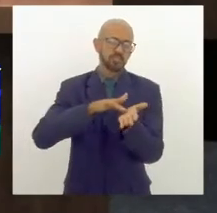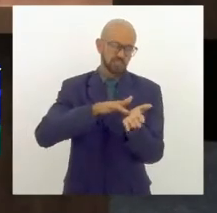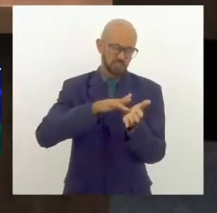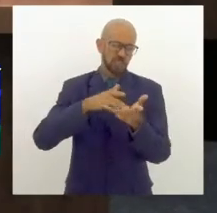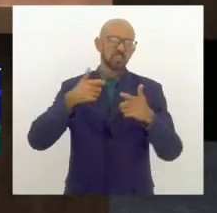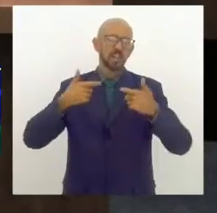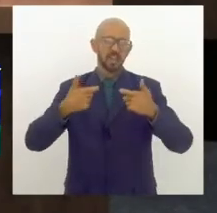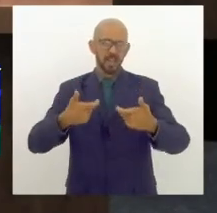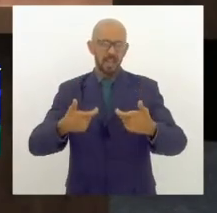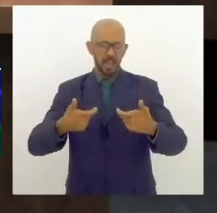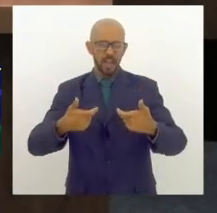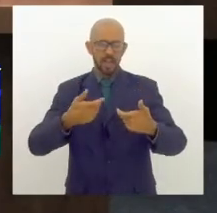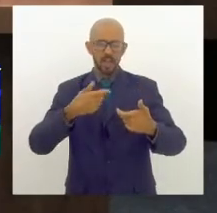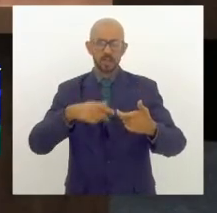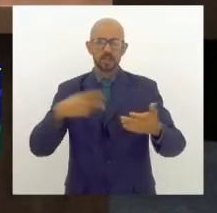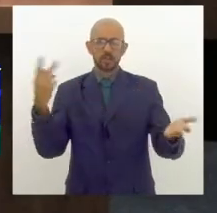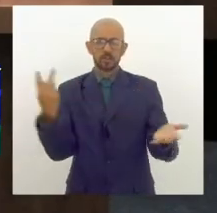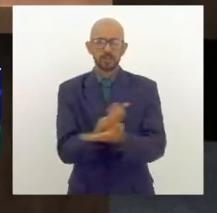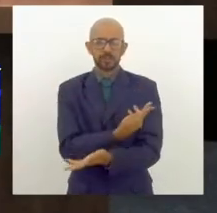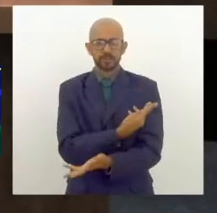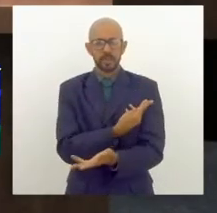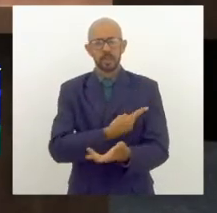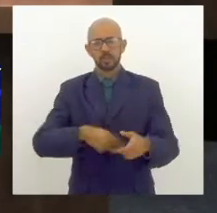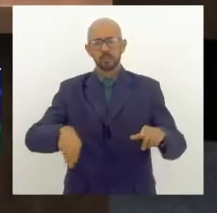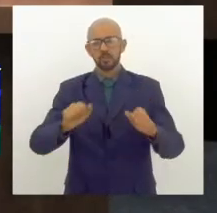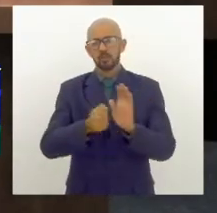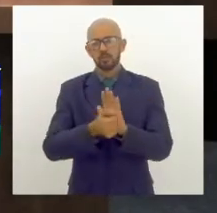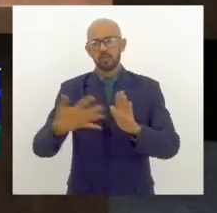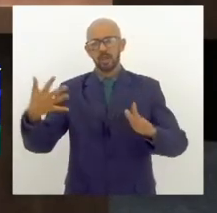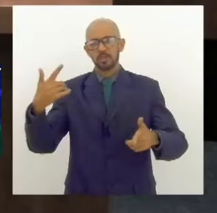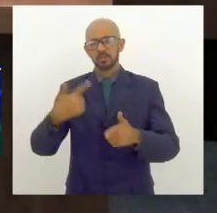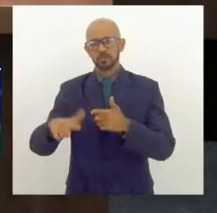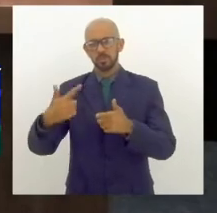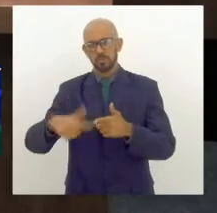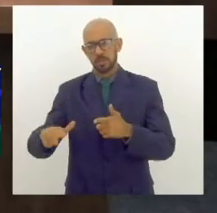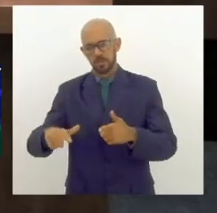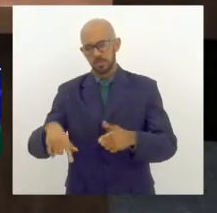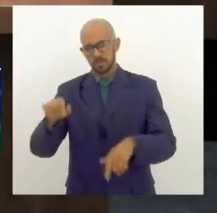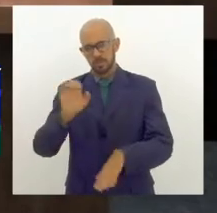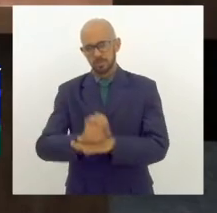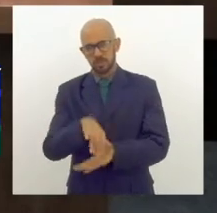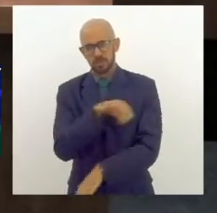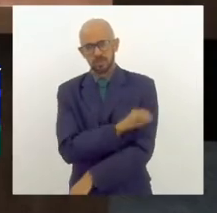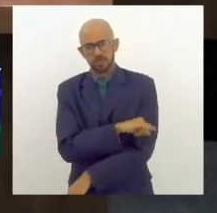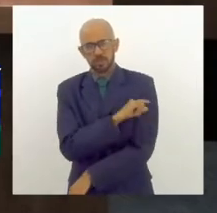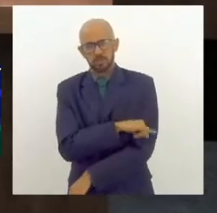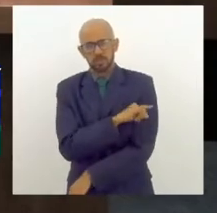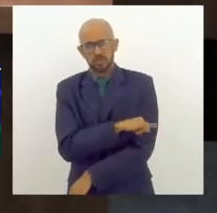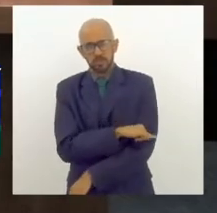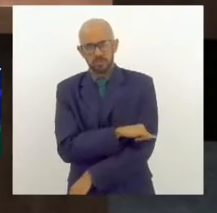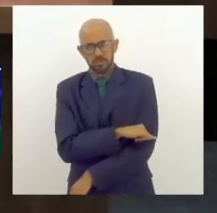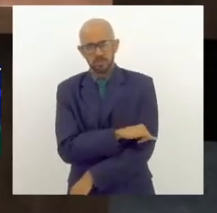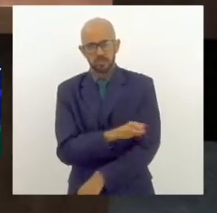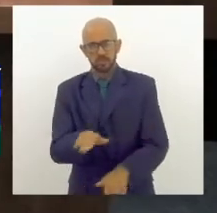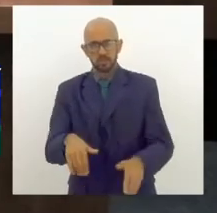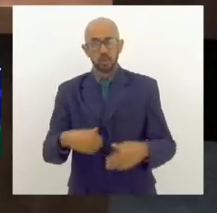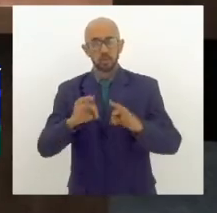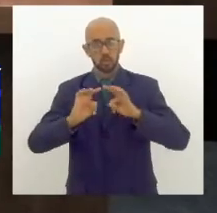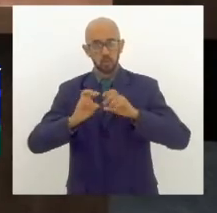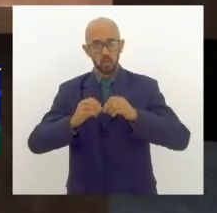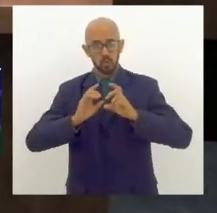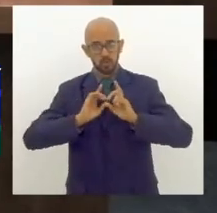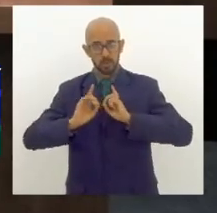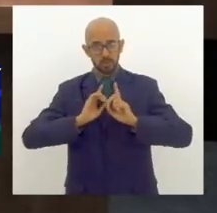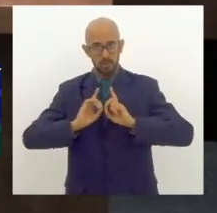deixaram chacinas, as maiores chacinas do estado do Rio de Janeiro, já vista. Então, todo o debate que a gente traz aqui